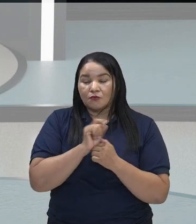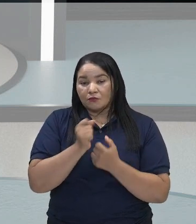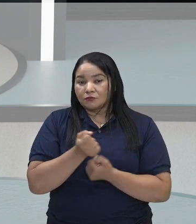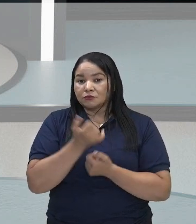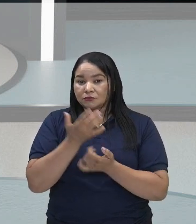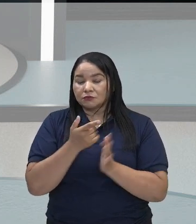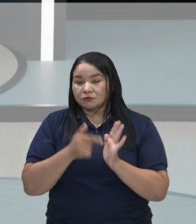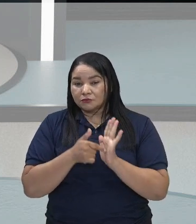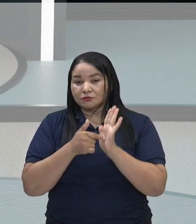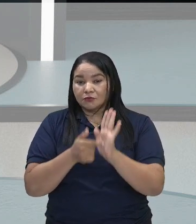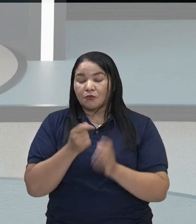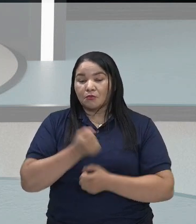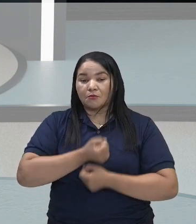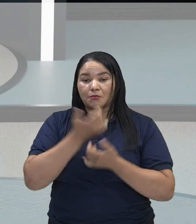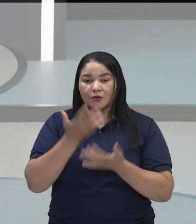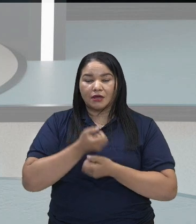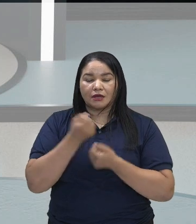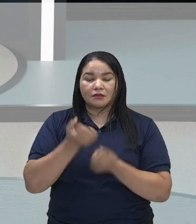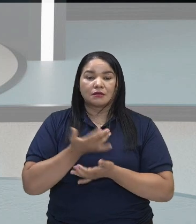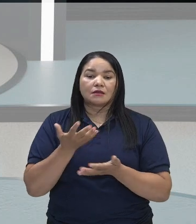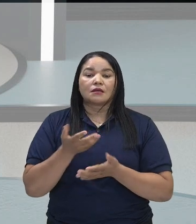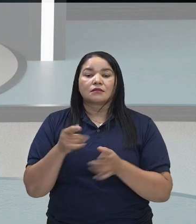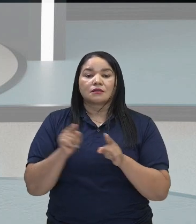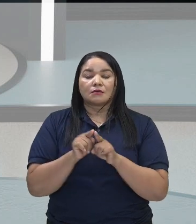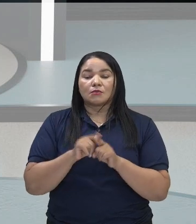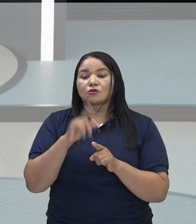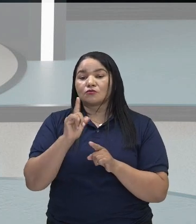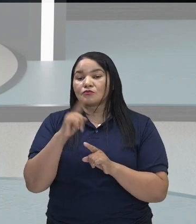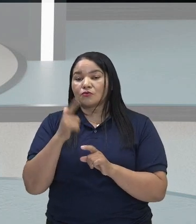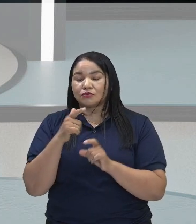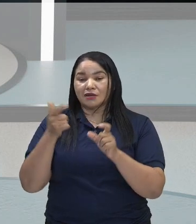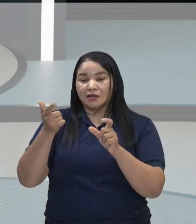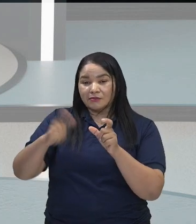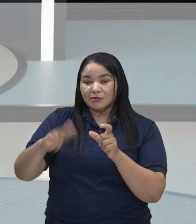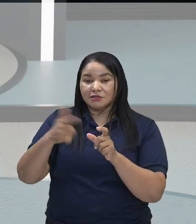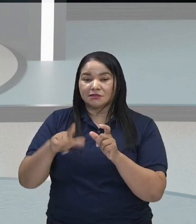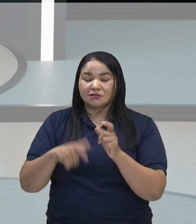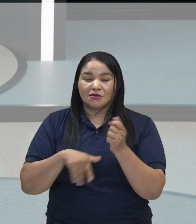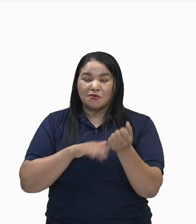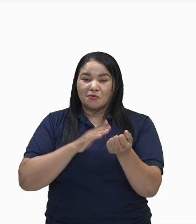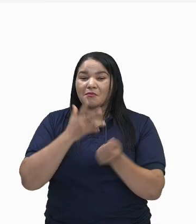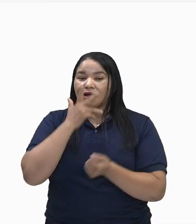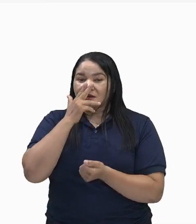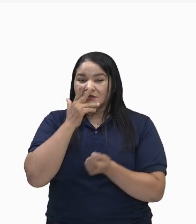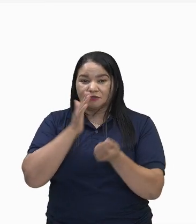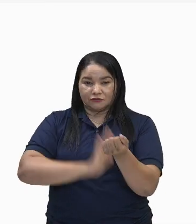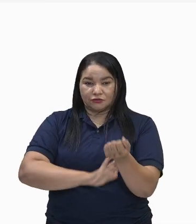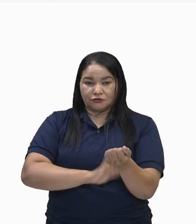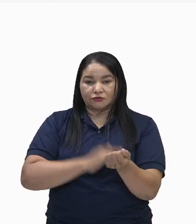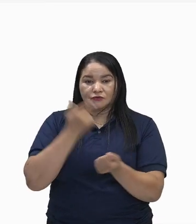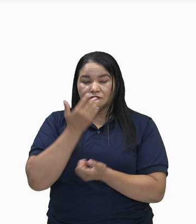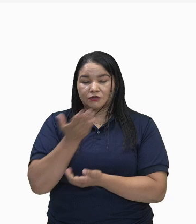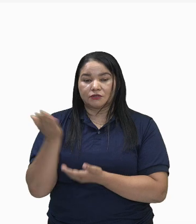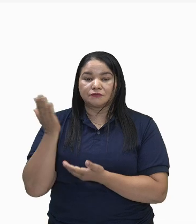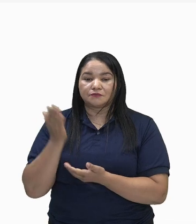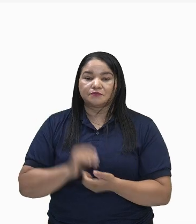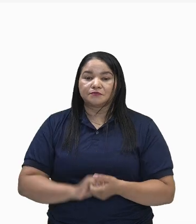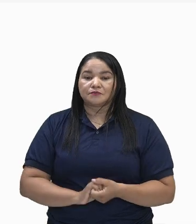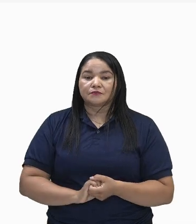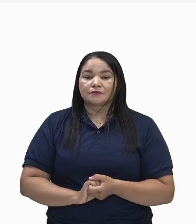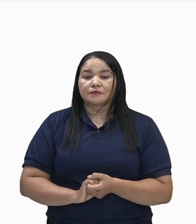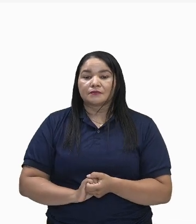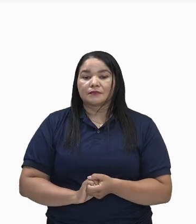que o poeta quer te dizer. O pleonasmo vicioso é outro, vamos ver? O pleonasmo é